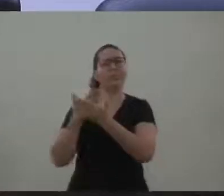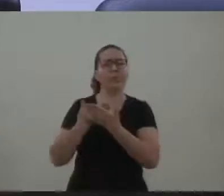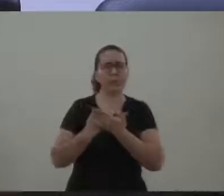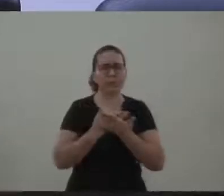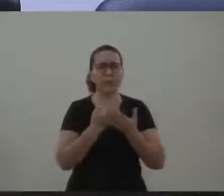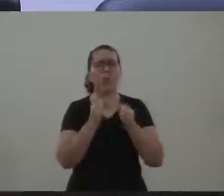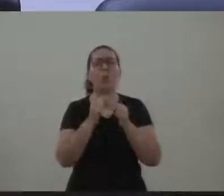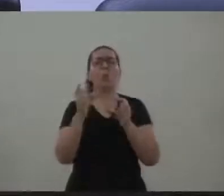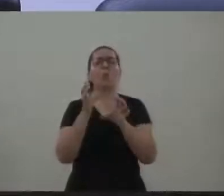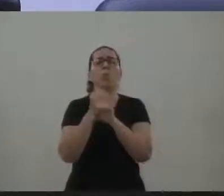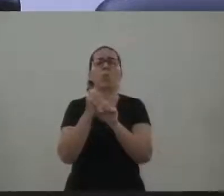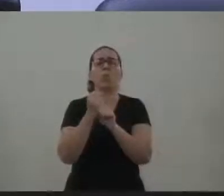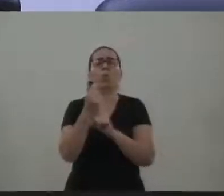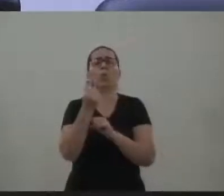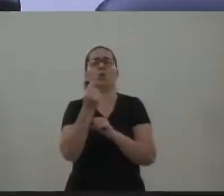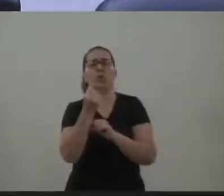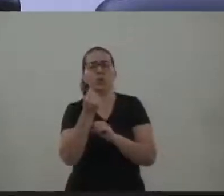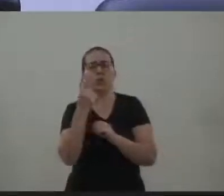nesse orçamento.